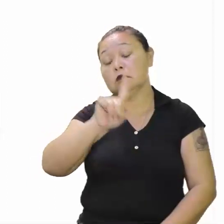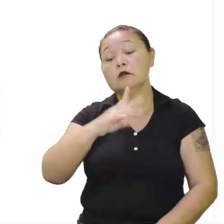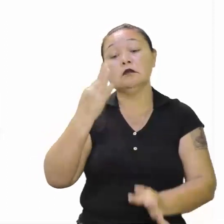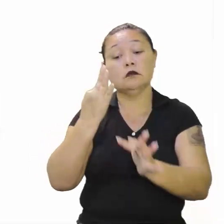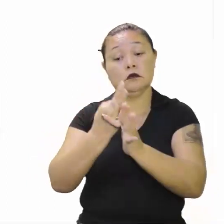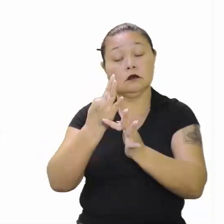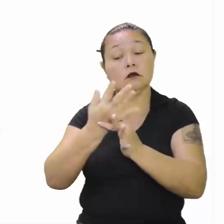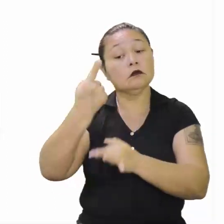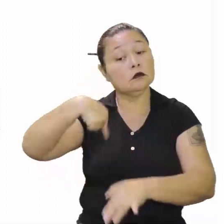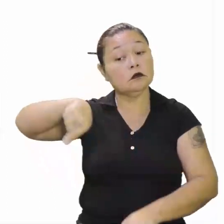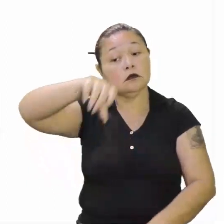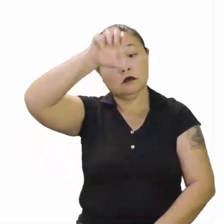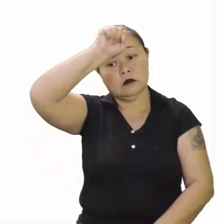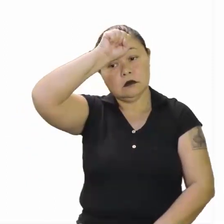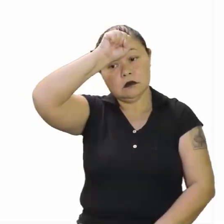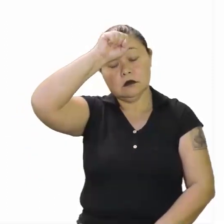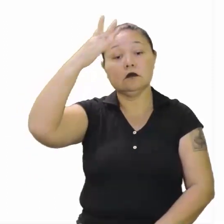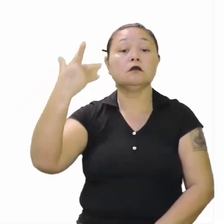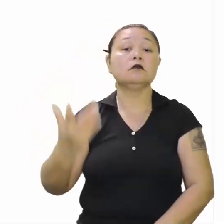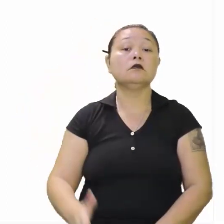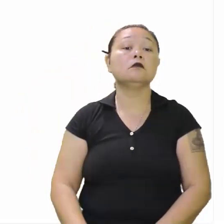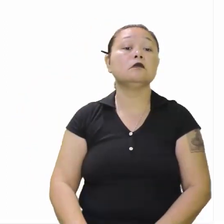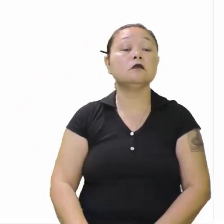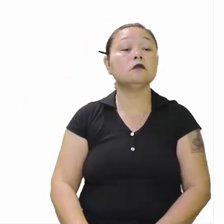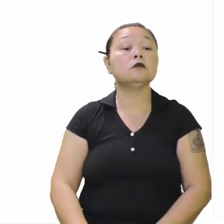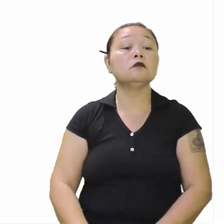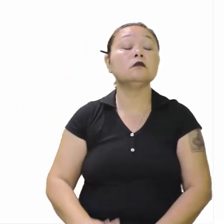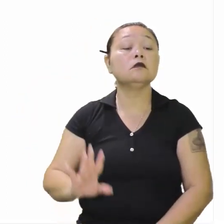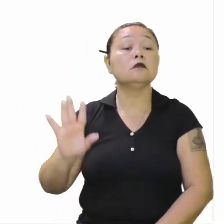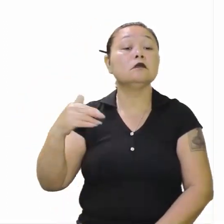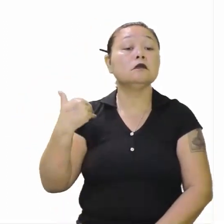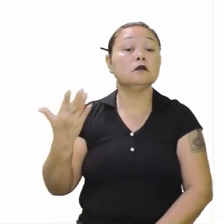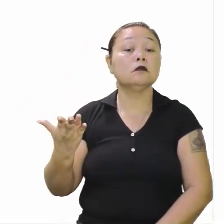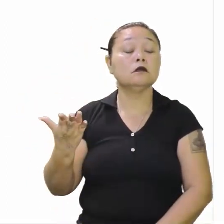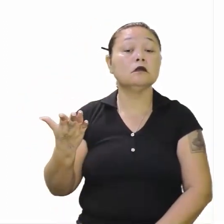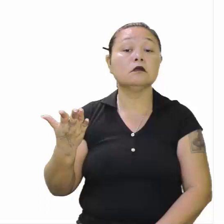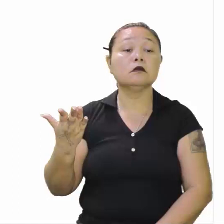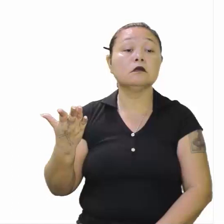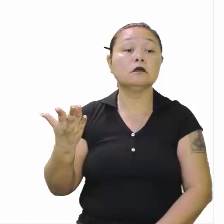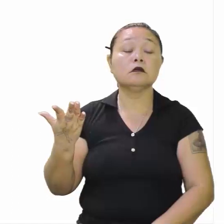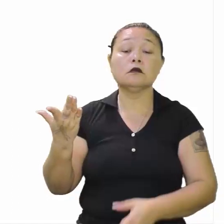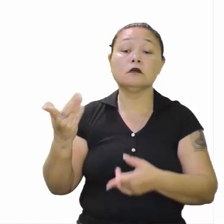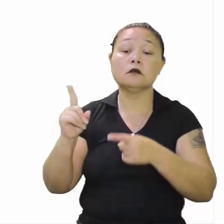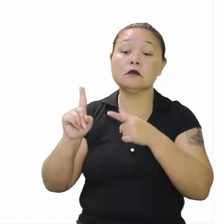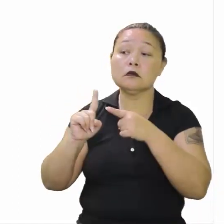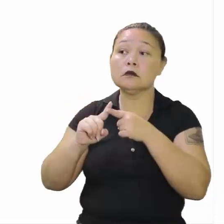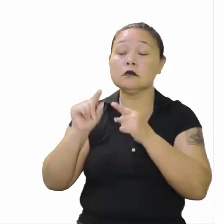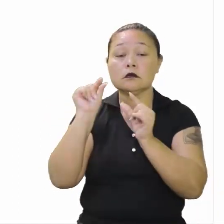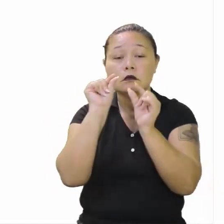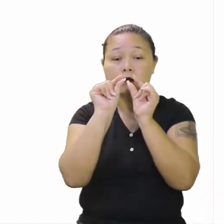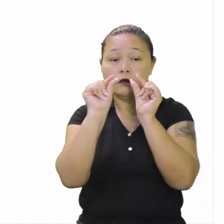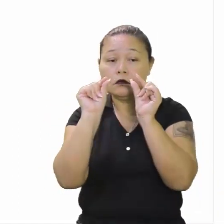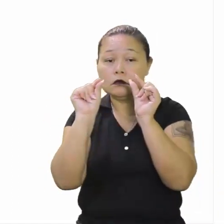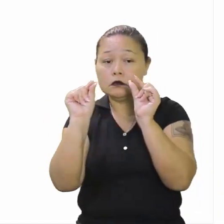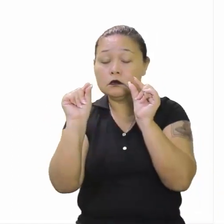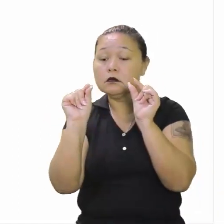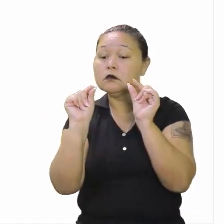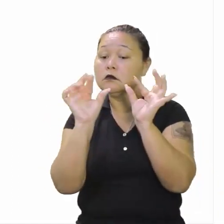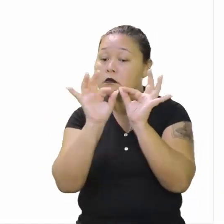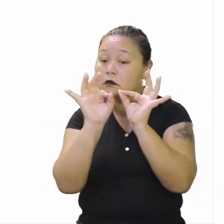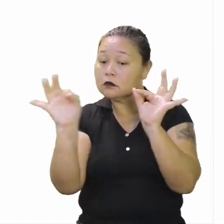vamos aprender a medir, tá joia? Com relação a unidades de